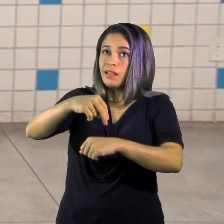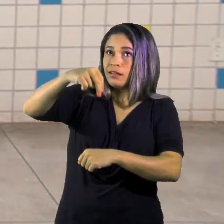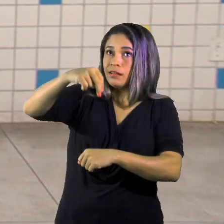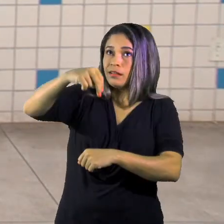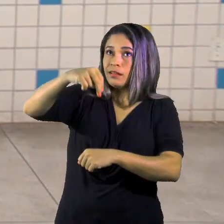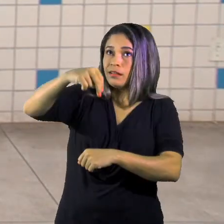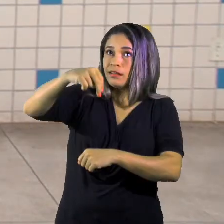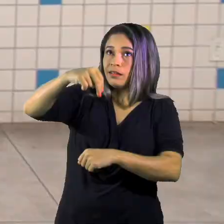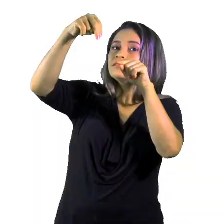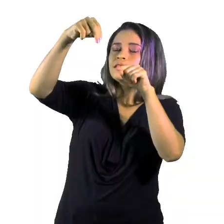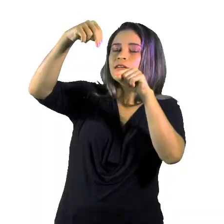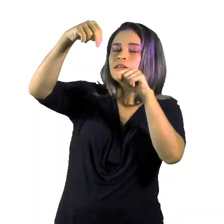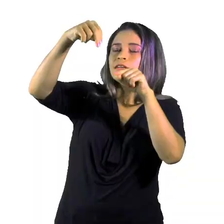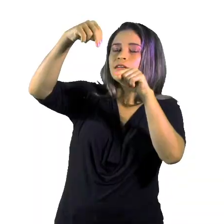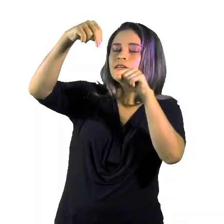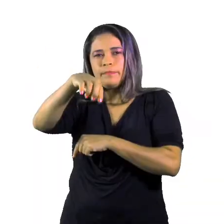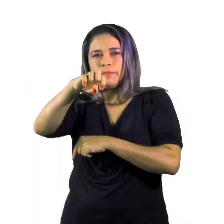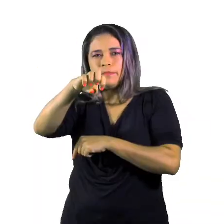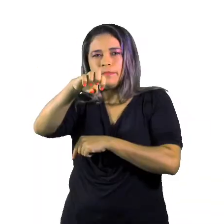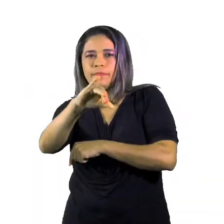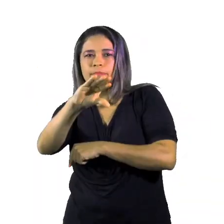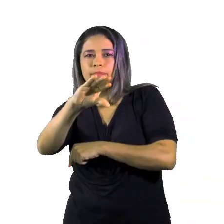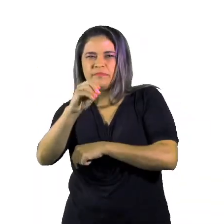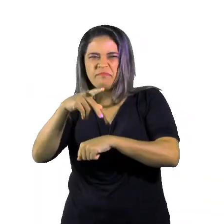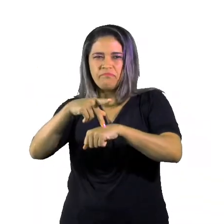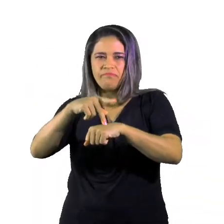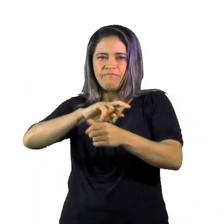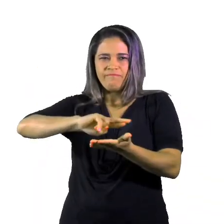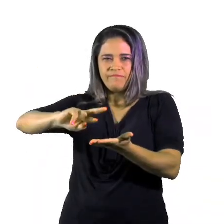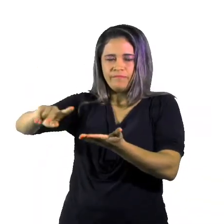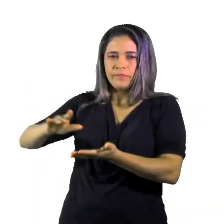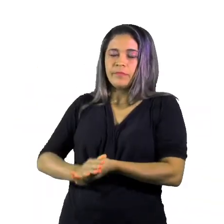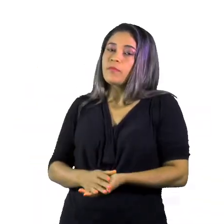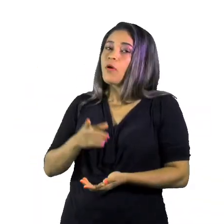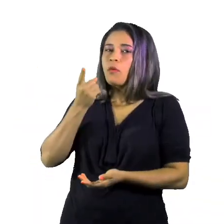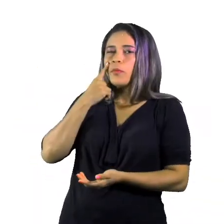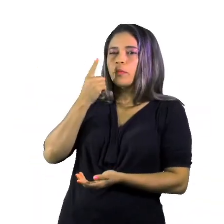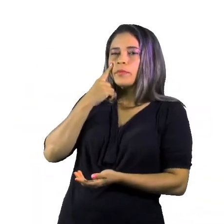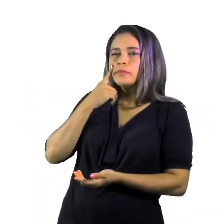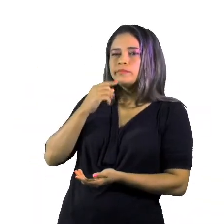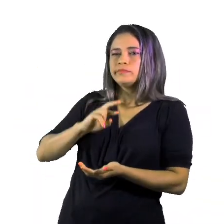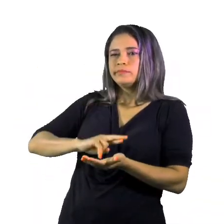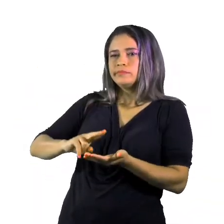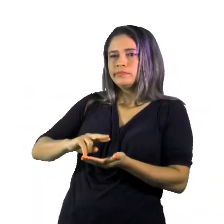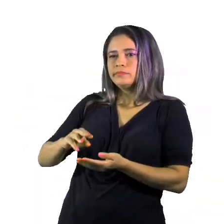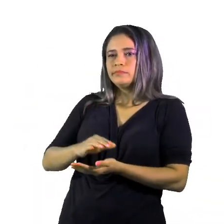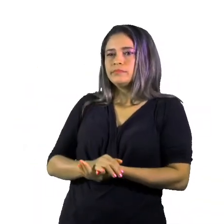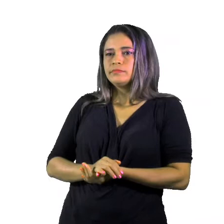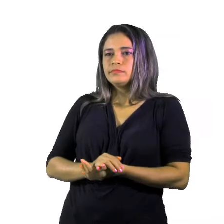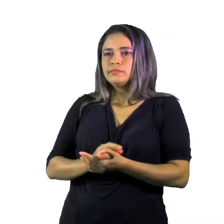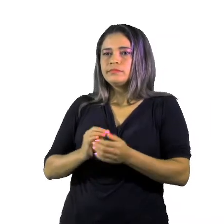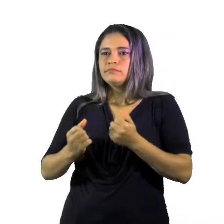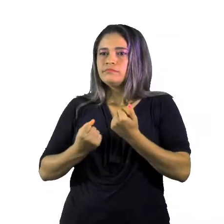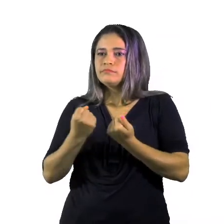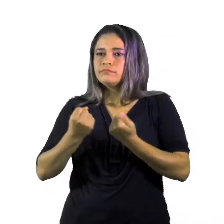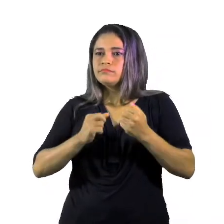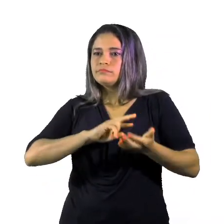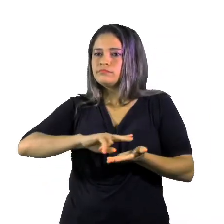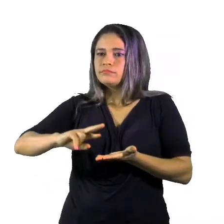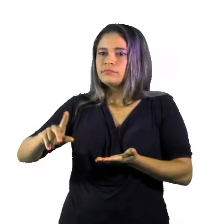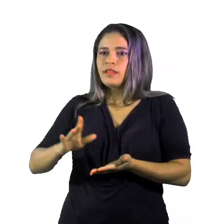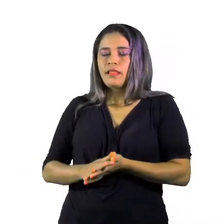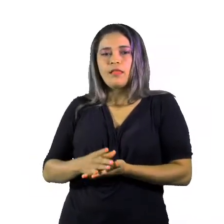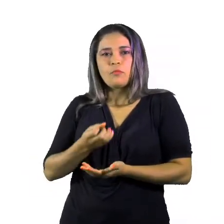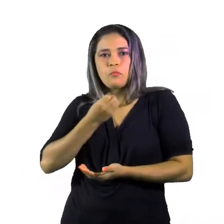minério. Vamos lembrar um pouco sobre a diferença entre as modalidades de transporte? Então, existem algumas